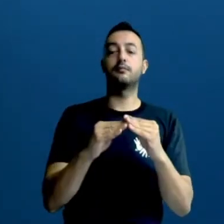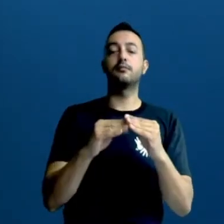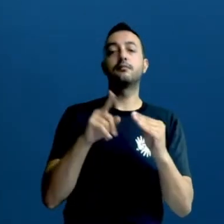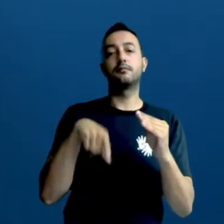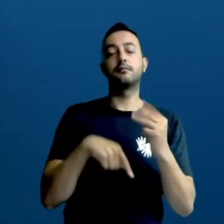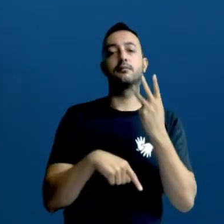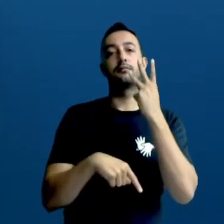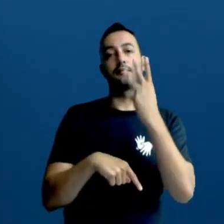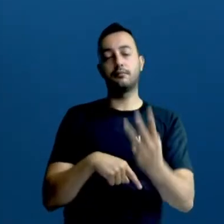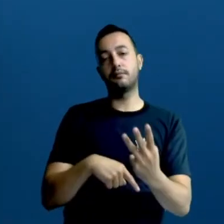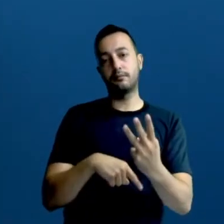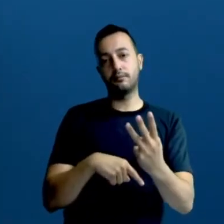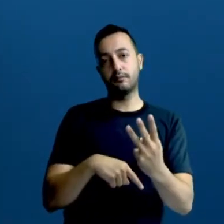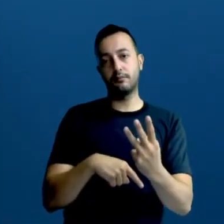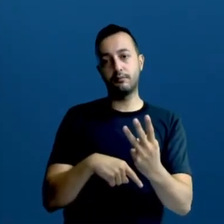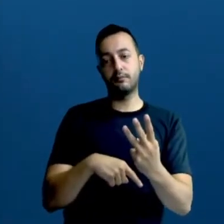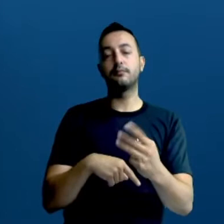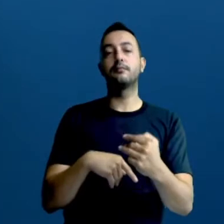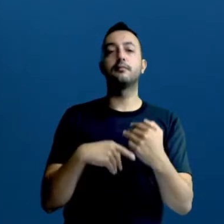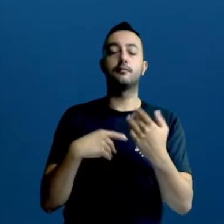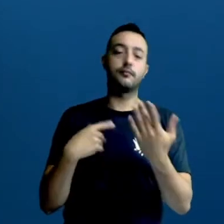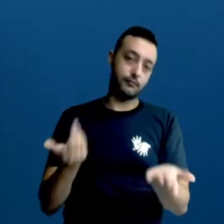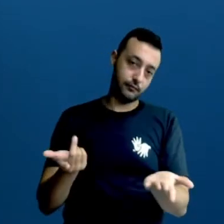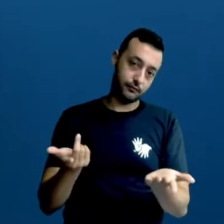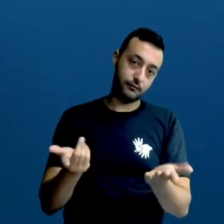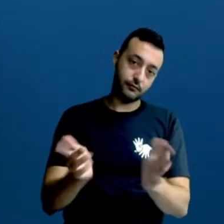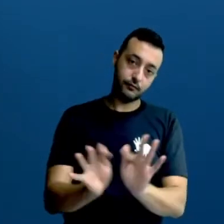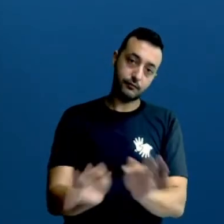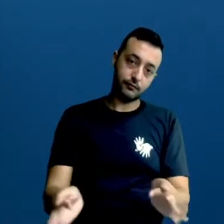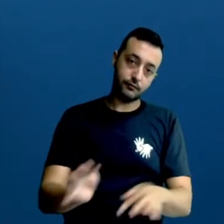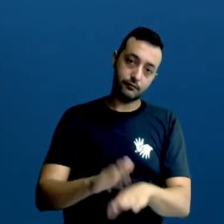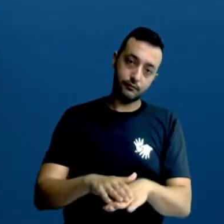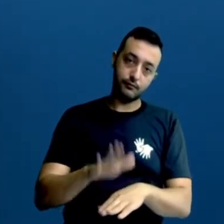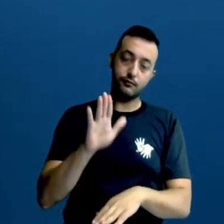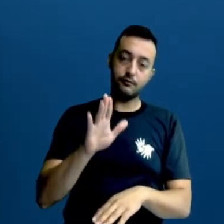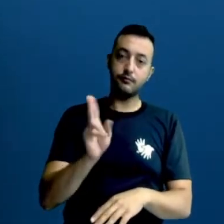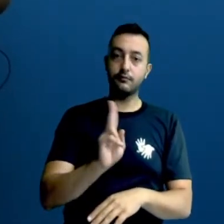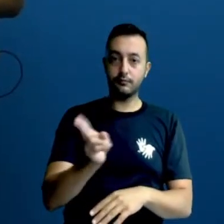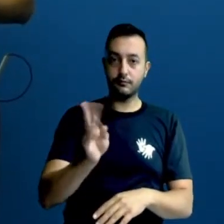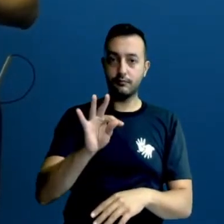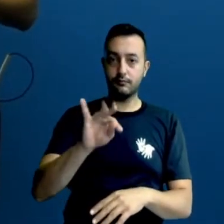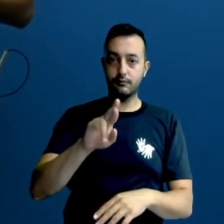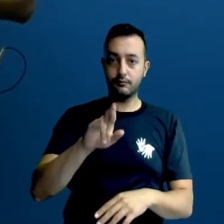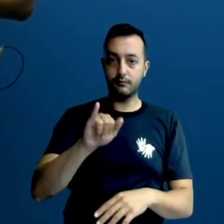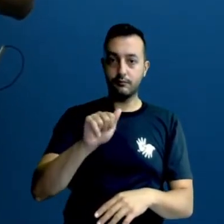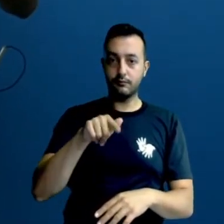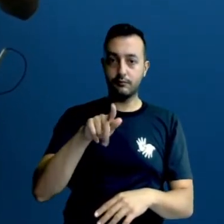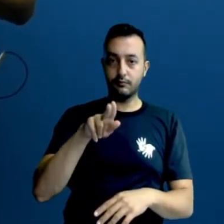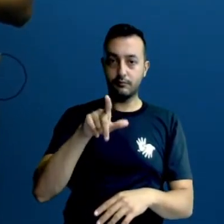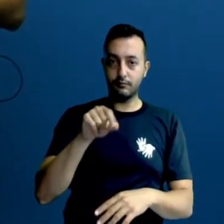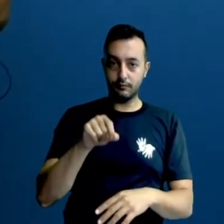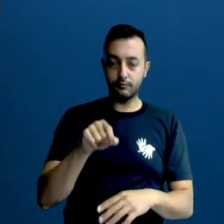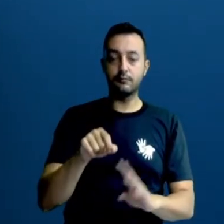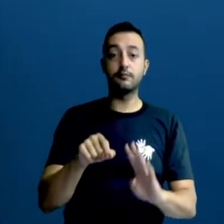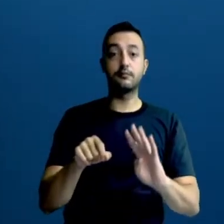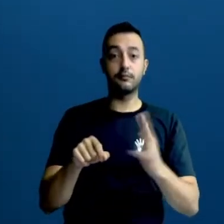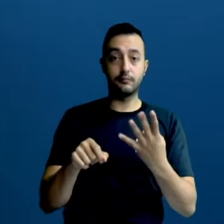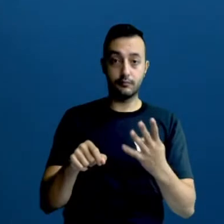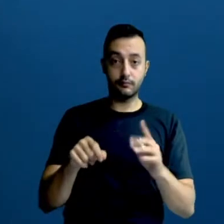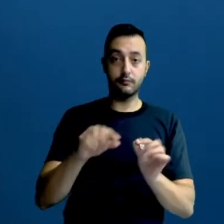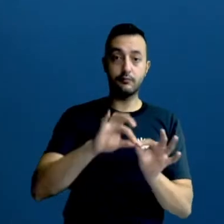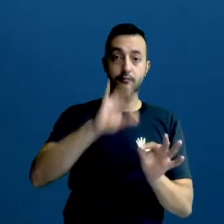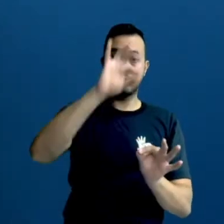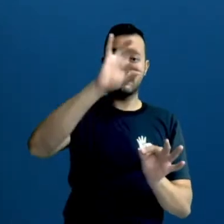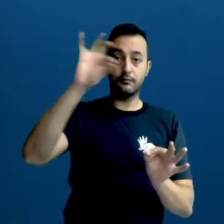são 3 lados, tá? Que é o polígono mais simples, que a gente chama de triângulo. Com 4 lados, nós temos